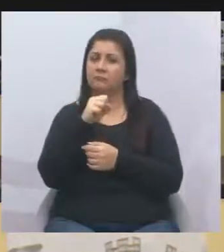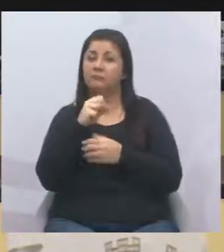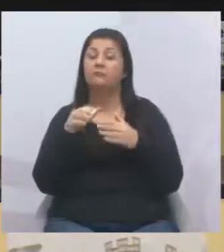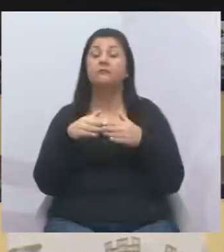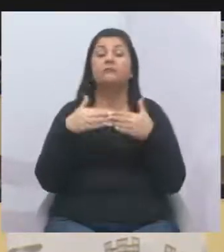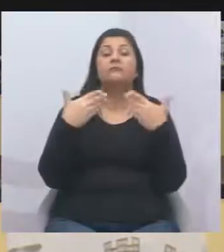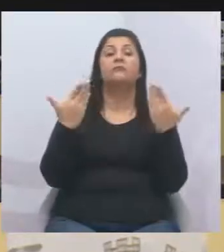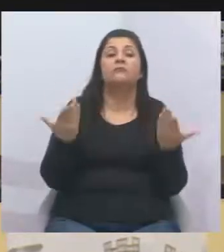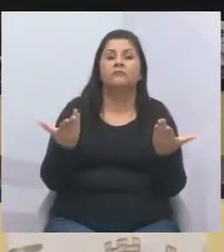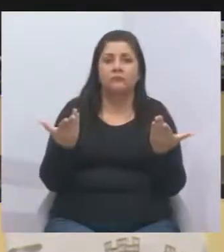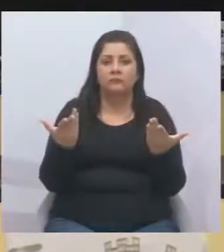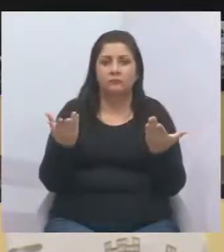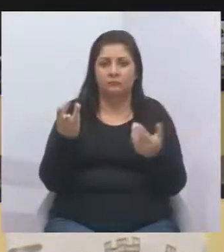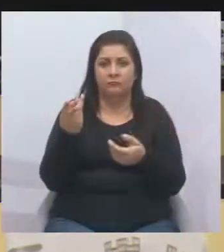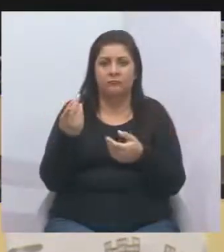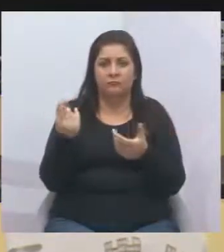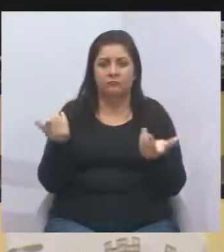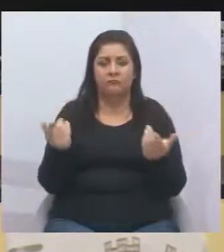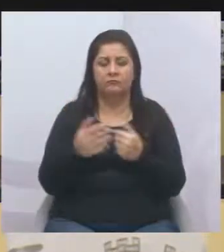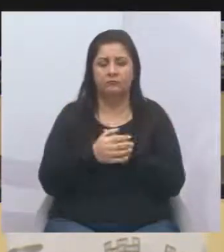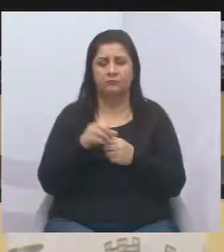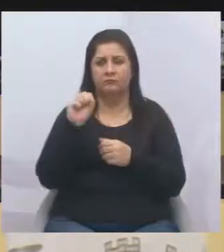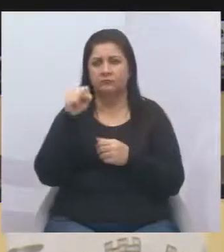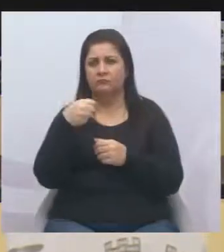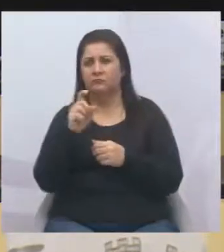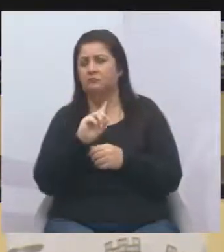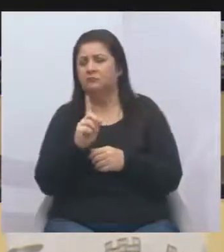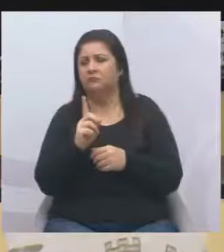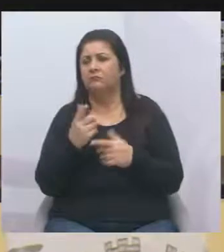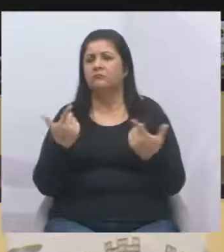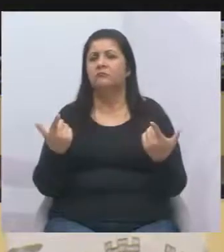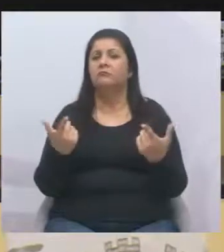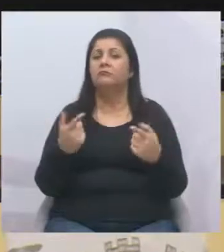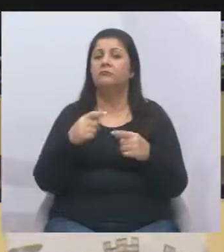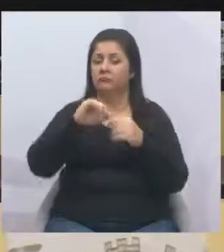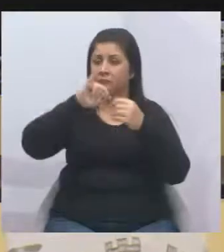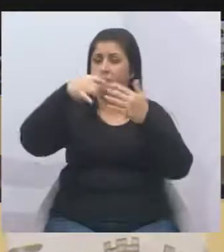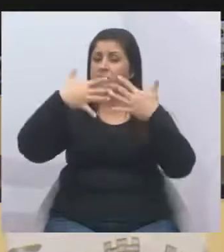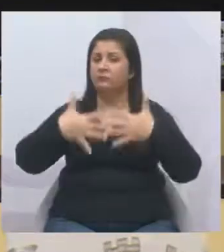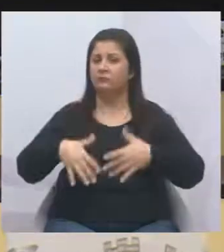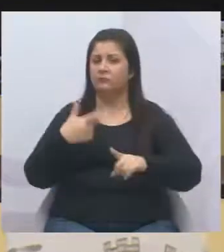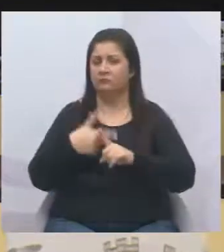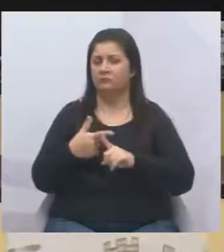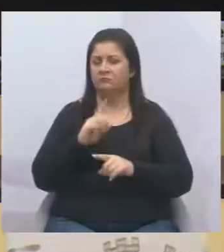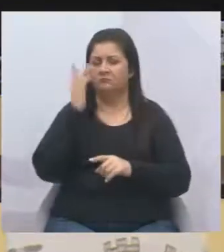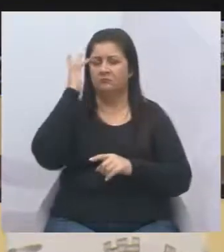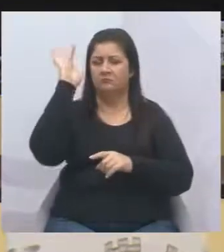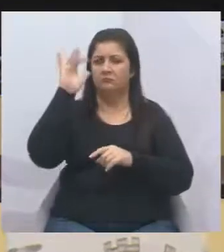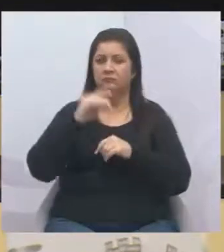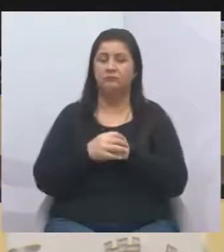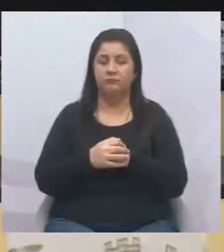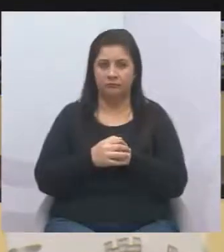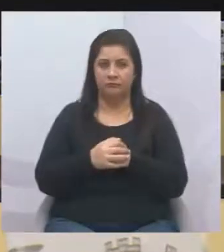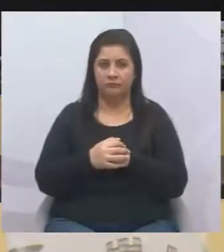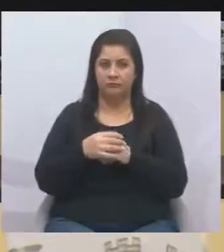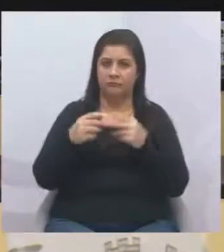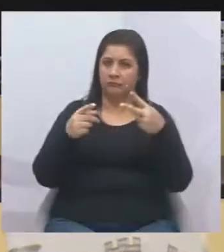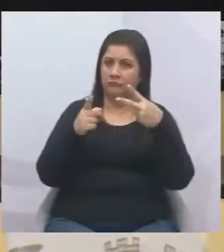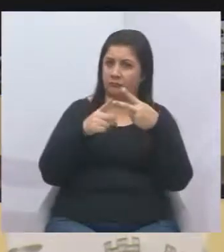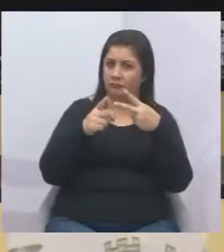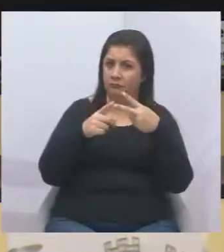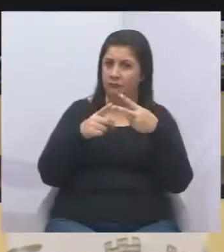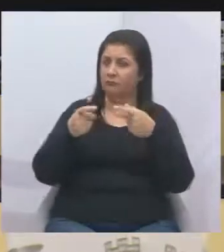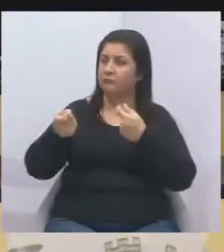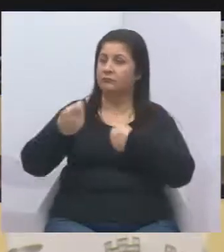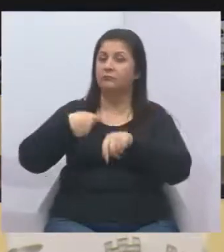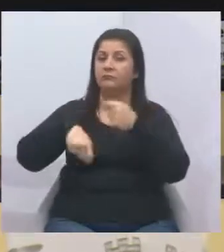informar esses dados. Em caso de resposta negativa, justificar os motivos. A administração pública realiza